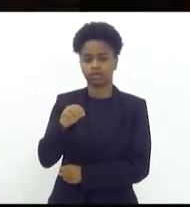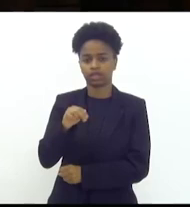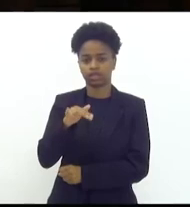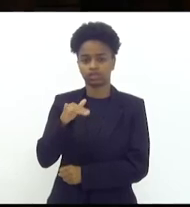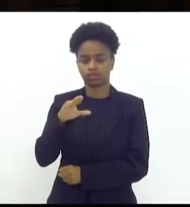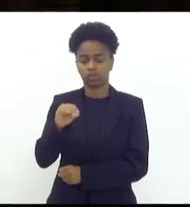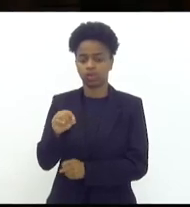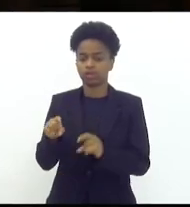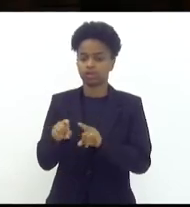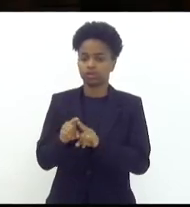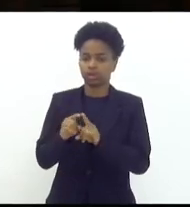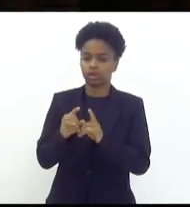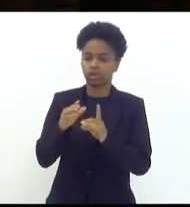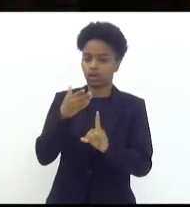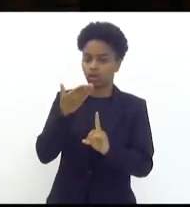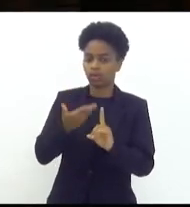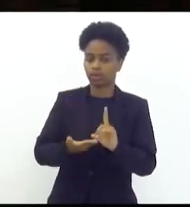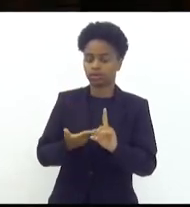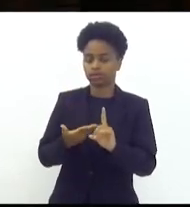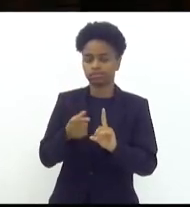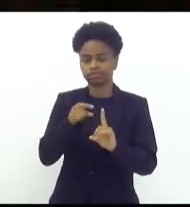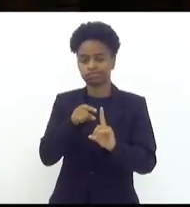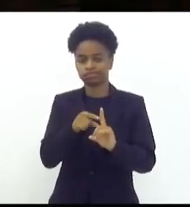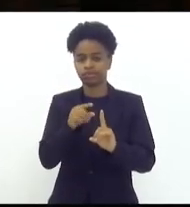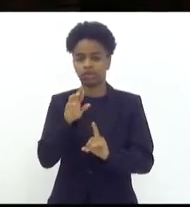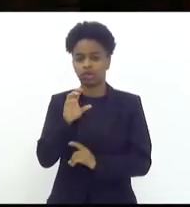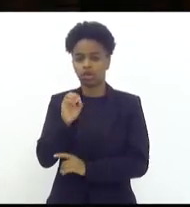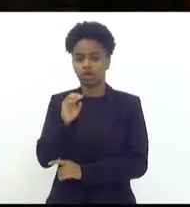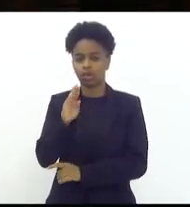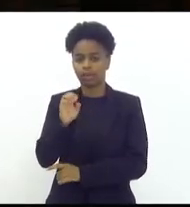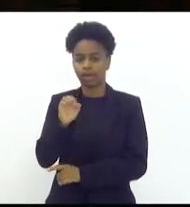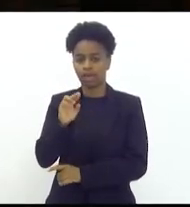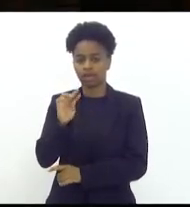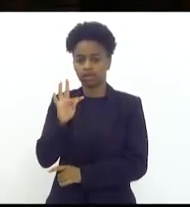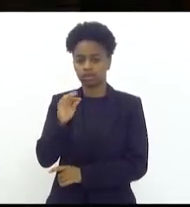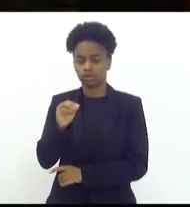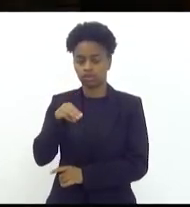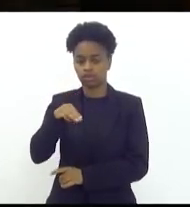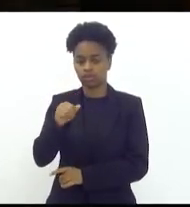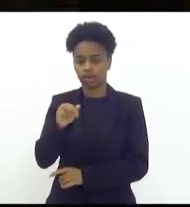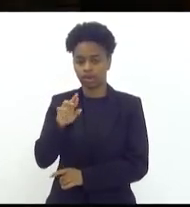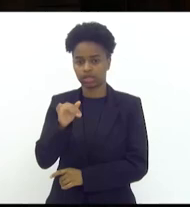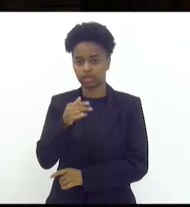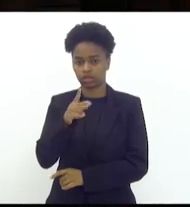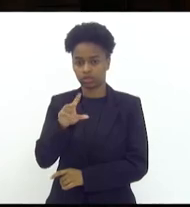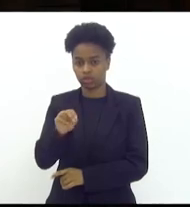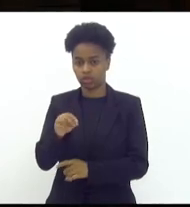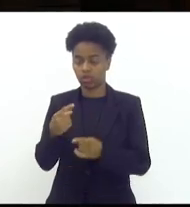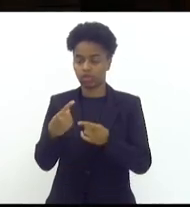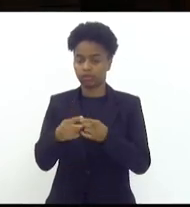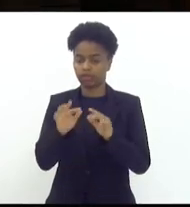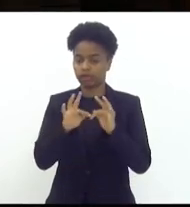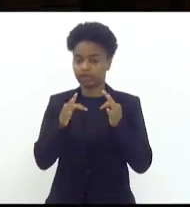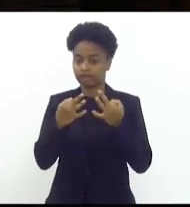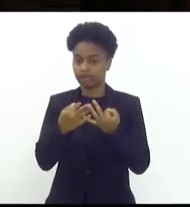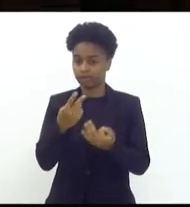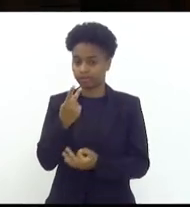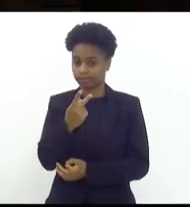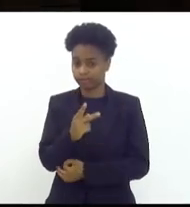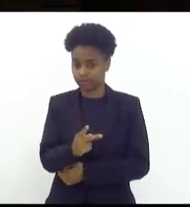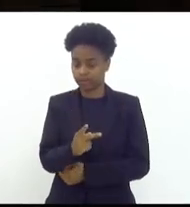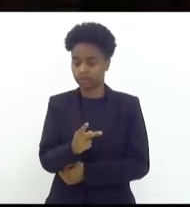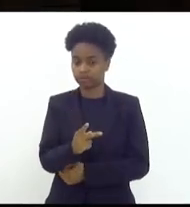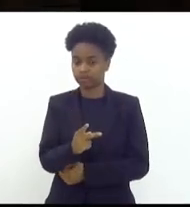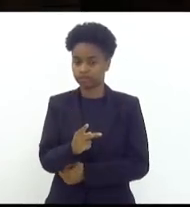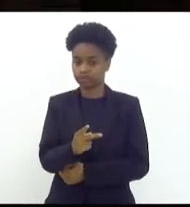o saudoso Roberto Marinho a família Marinho que são efetivamente